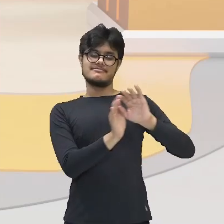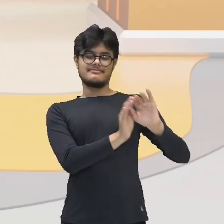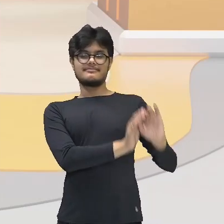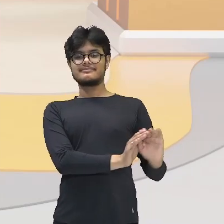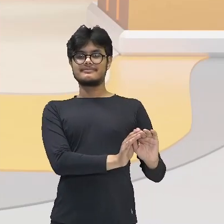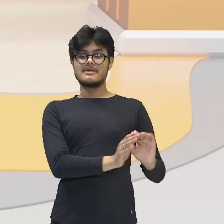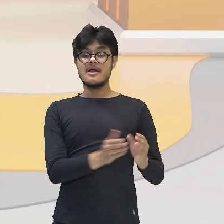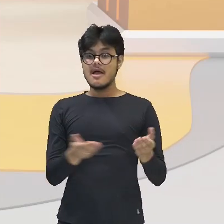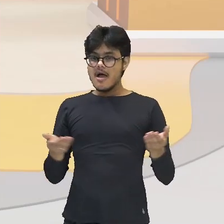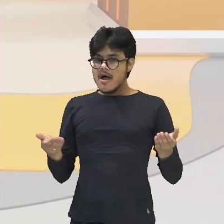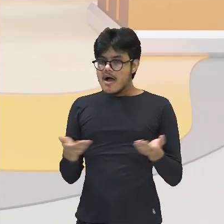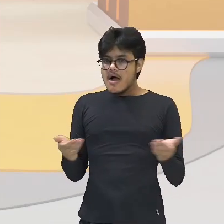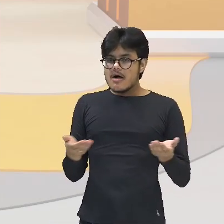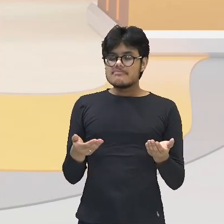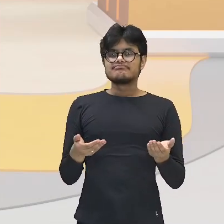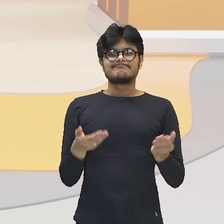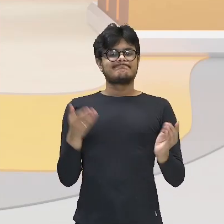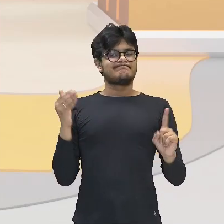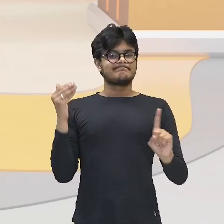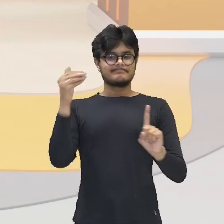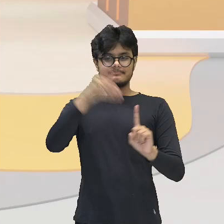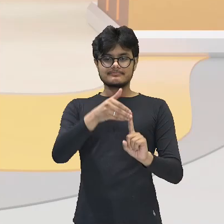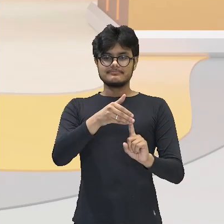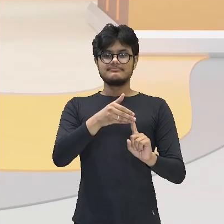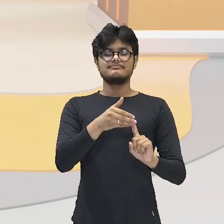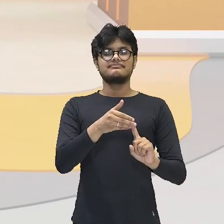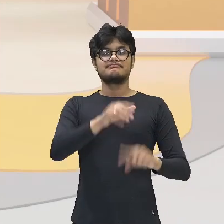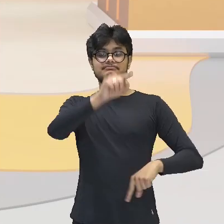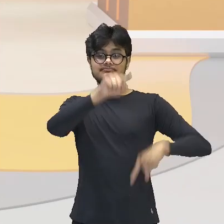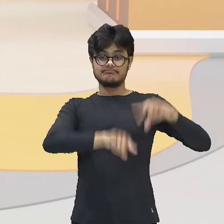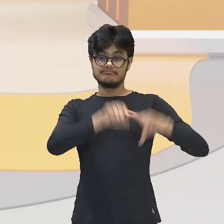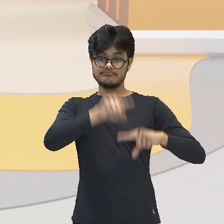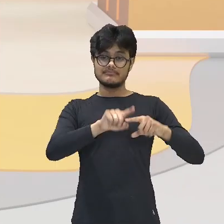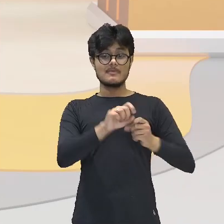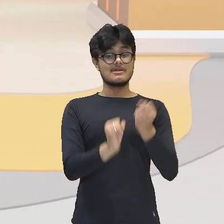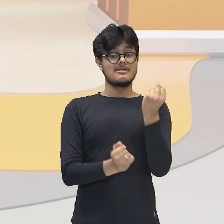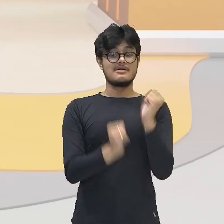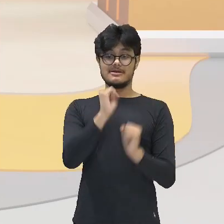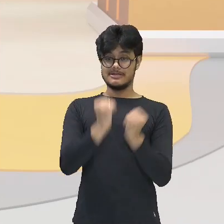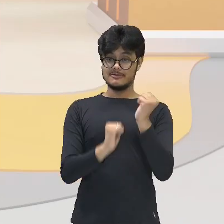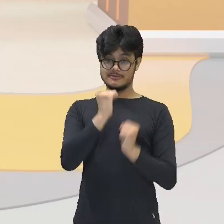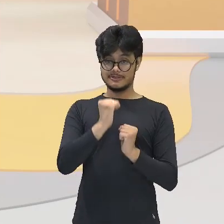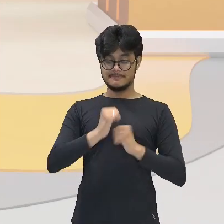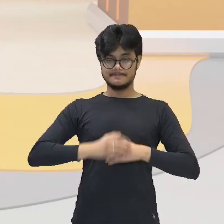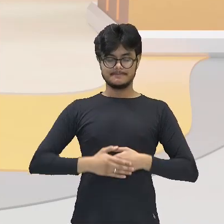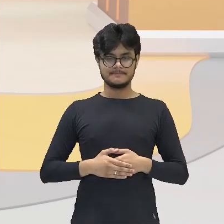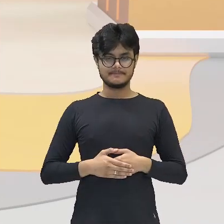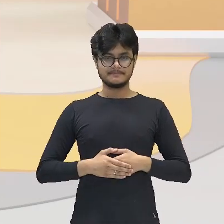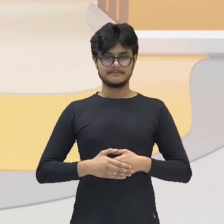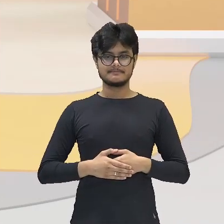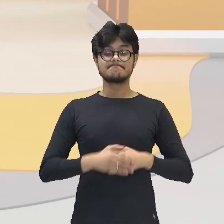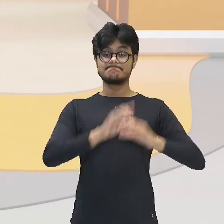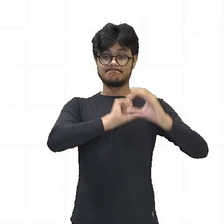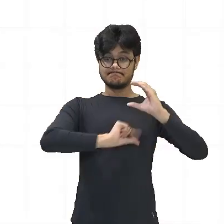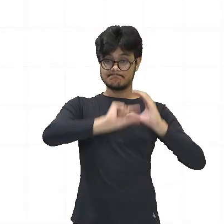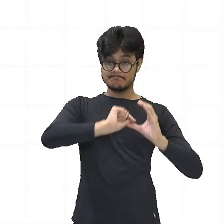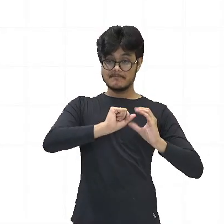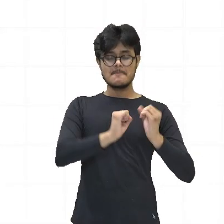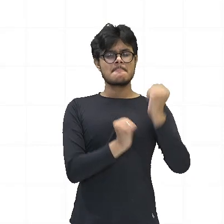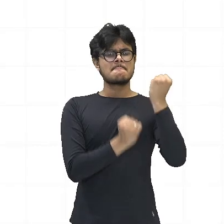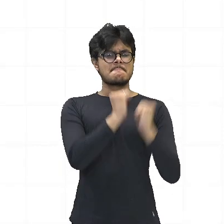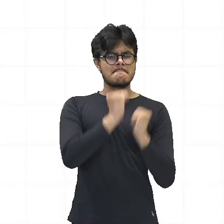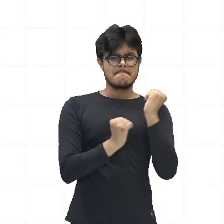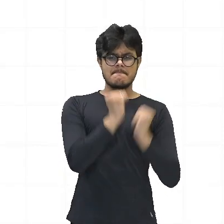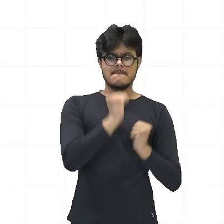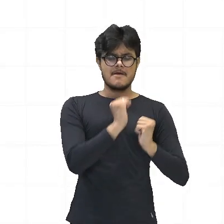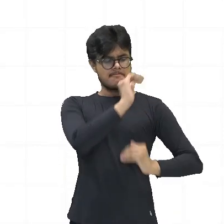a ser centrado aí na produção industrial. Então, o capitalismo industrial, né, com